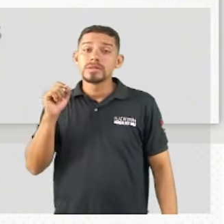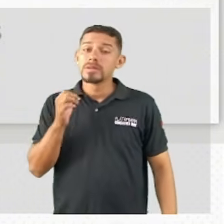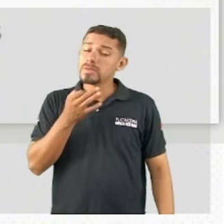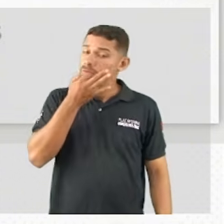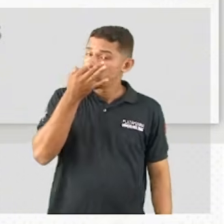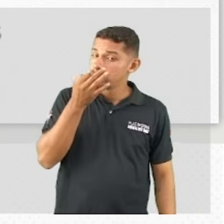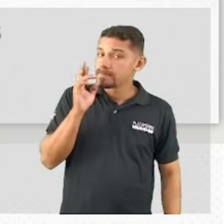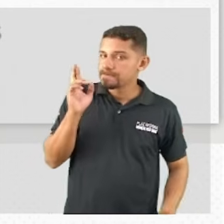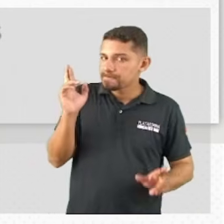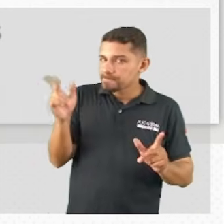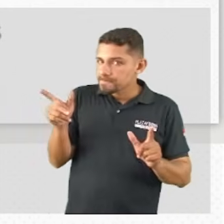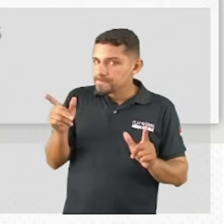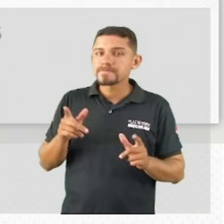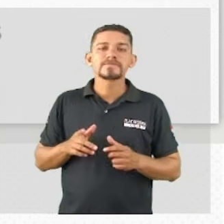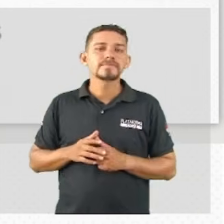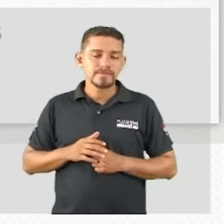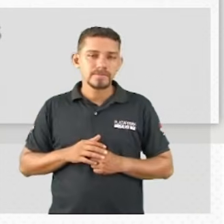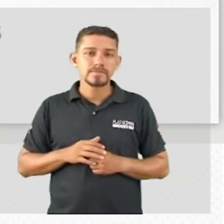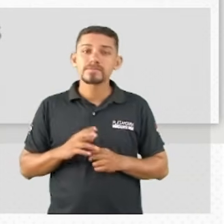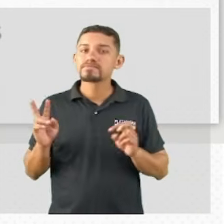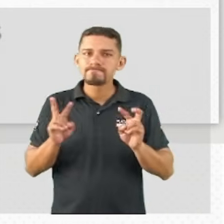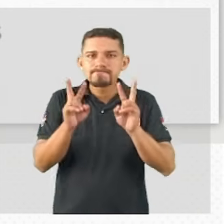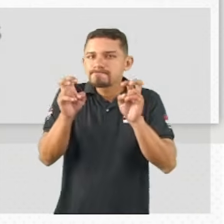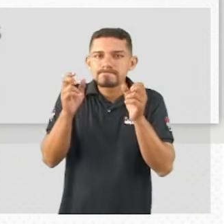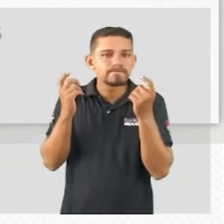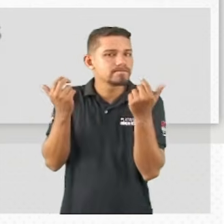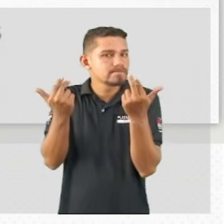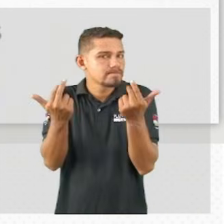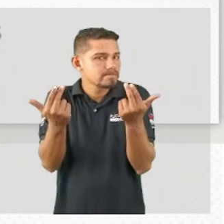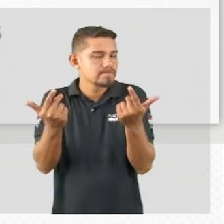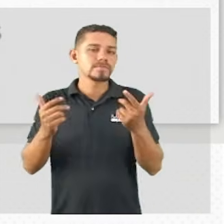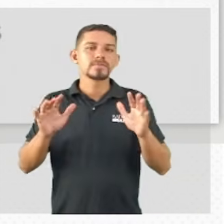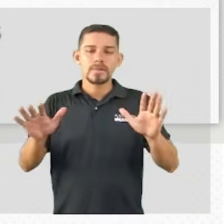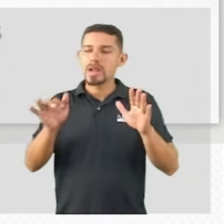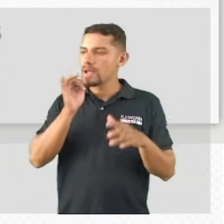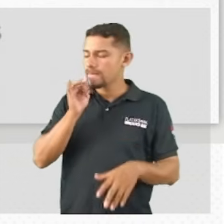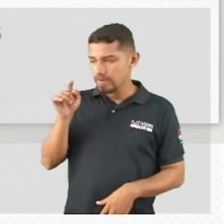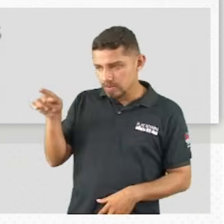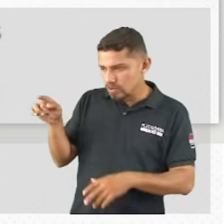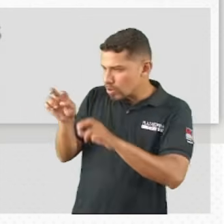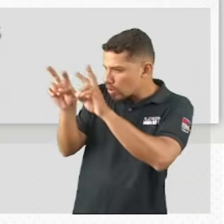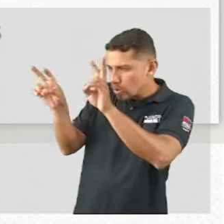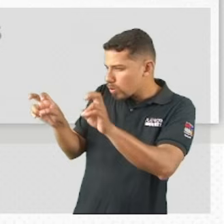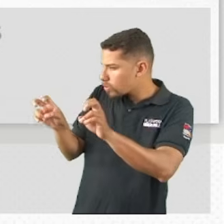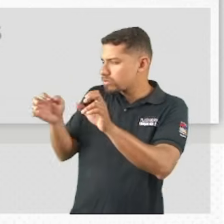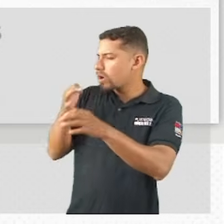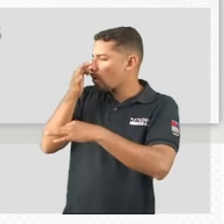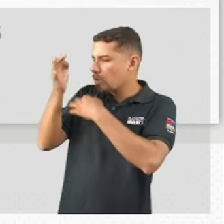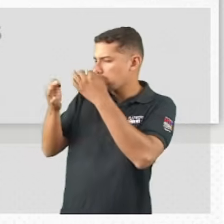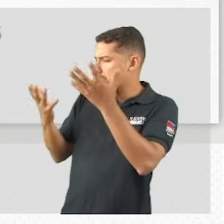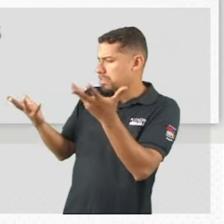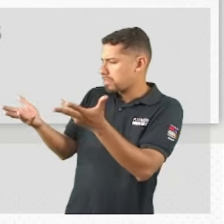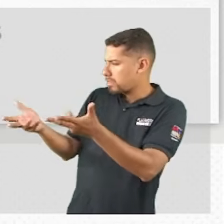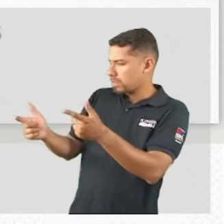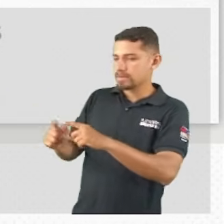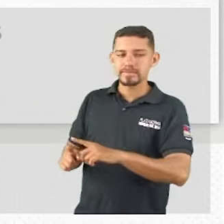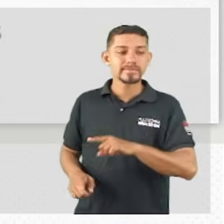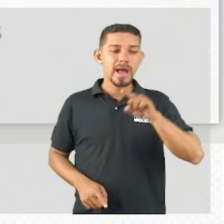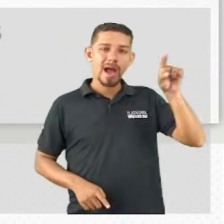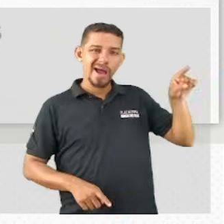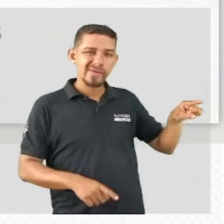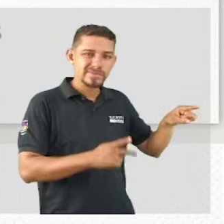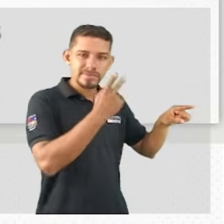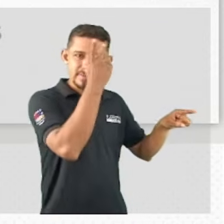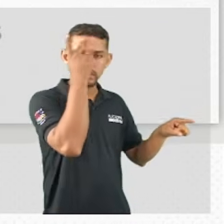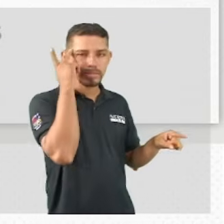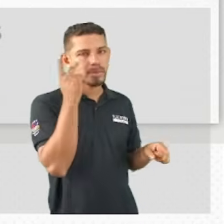posições distintas, né? Sobre o mesmo tema. Às vezes a pessoa está defendendo um tema com argumentos ótimos e a outra pessoa que está